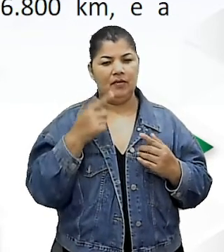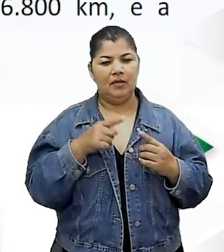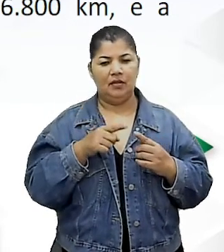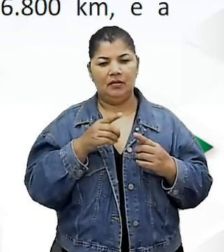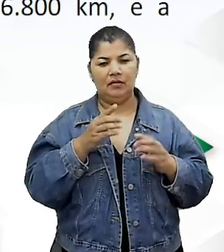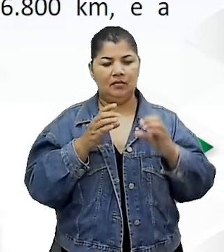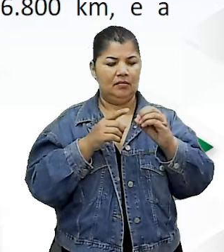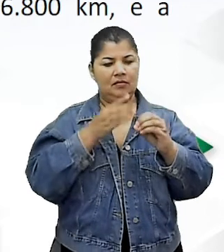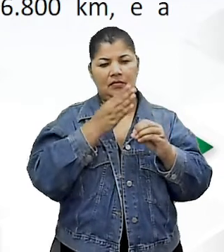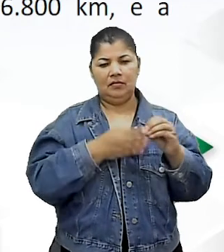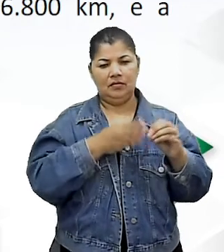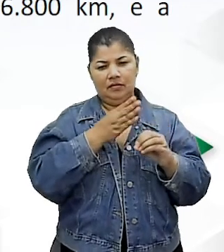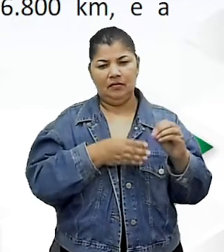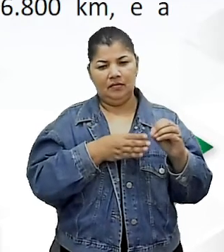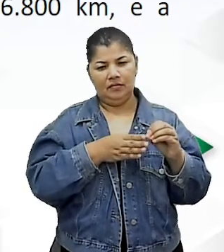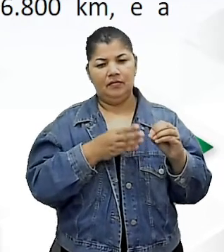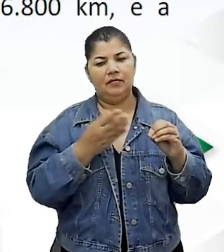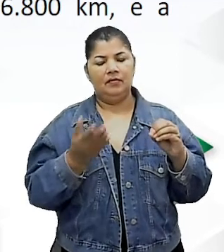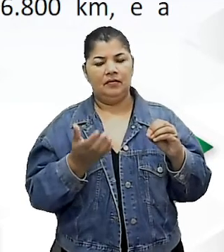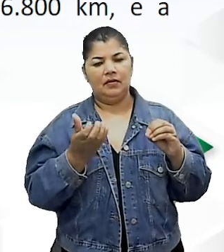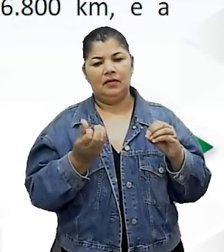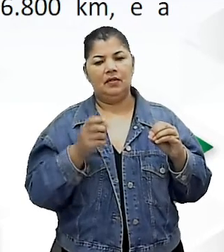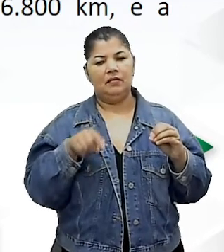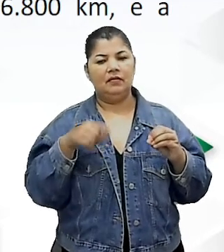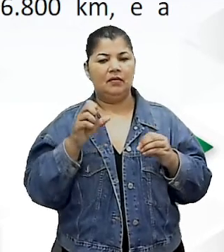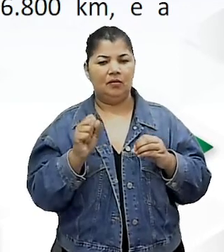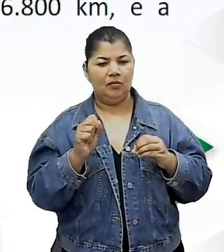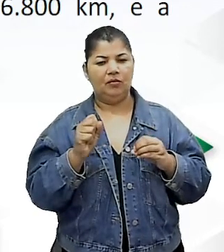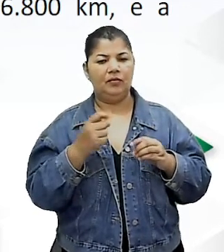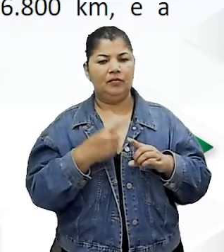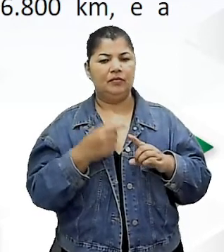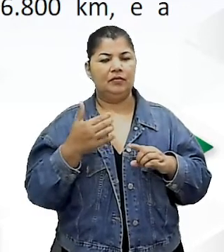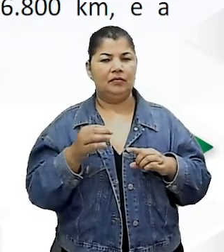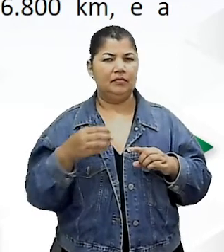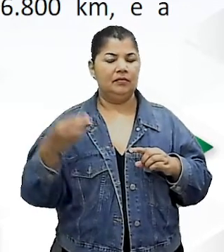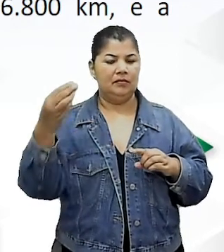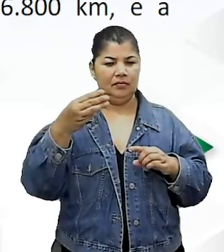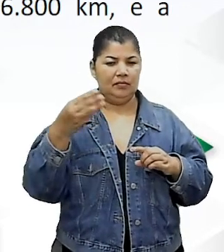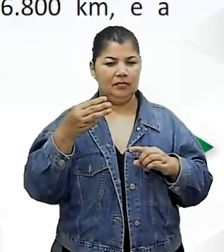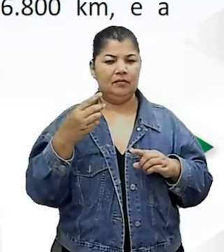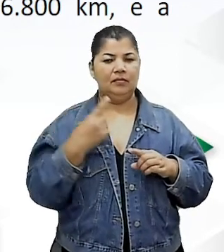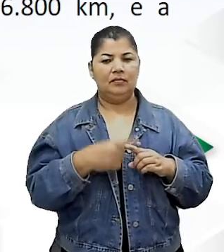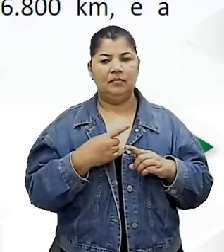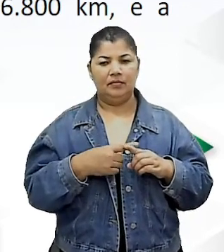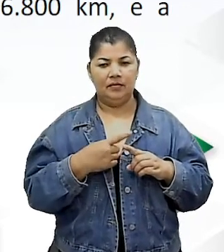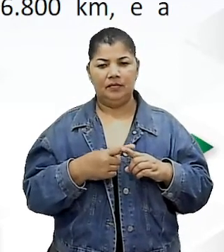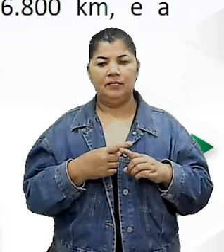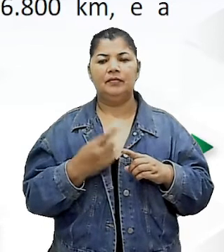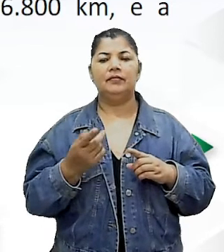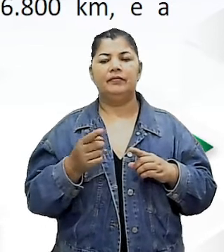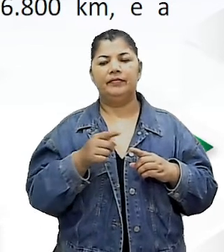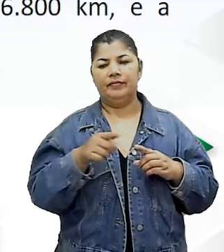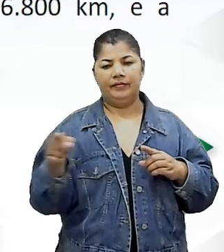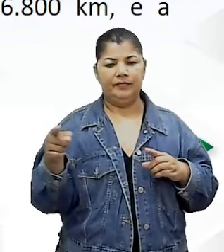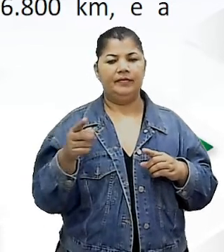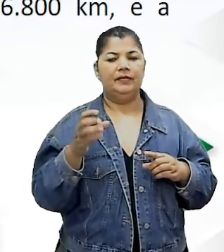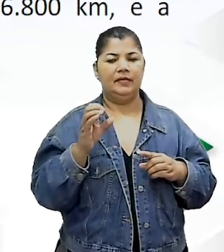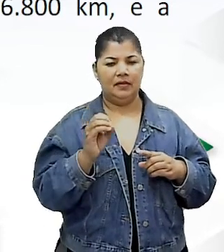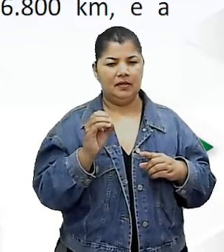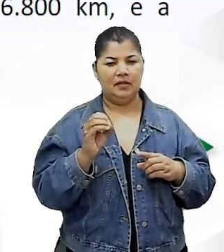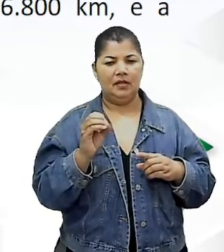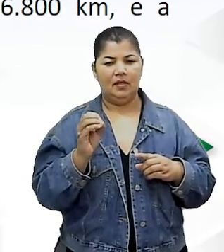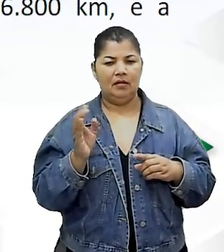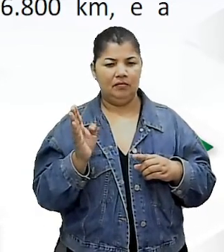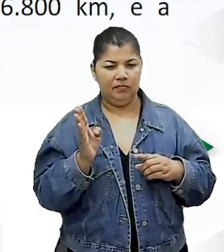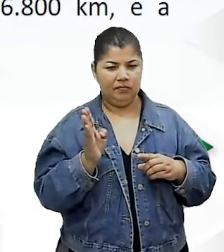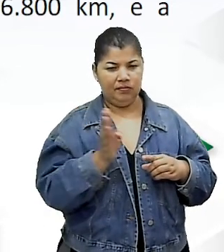vou colocar em 6,8 vezes 10 ao cubo. Por quê? 2 zeros ali são 10 ao quadrado, andou com a vírgula da direita